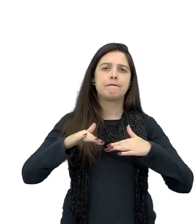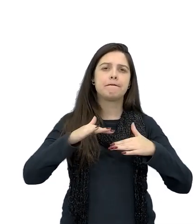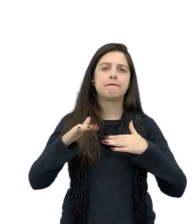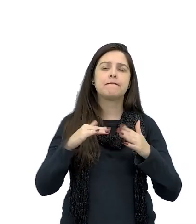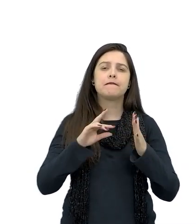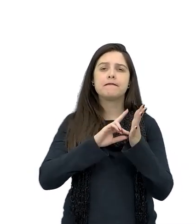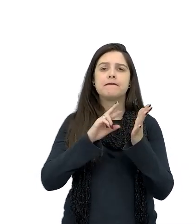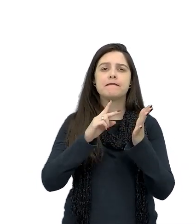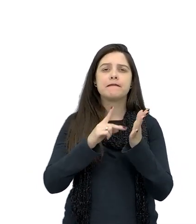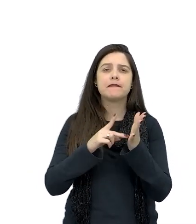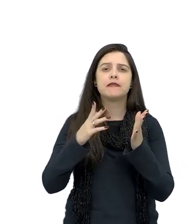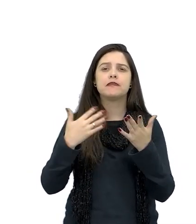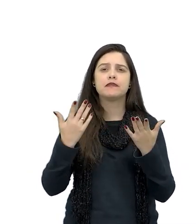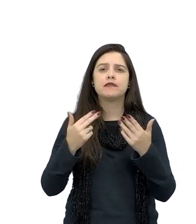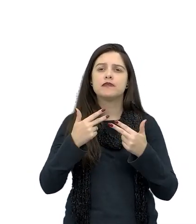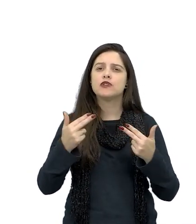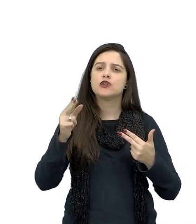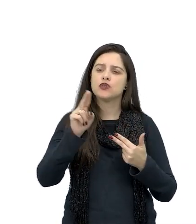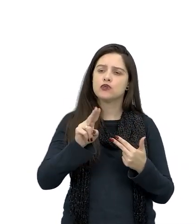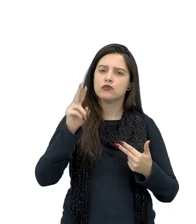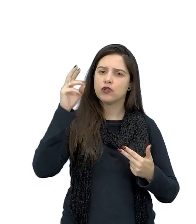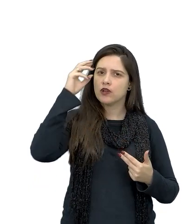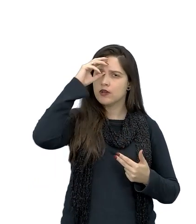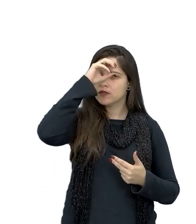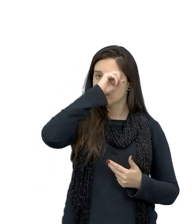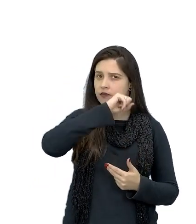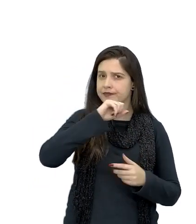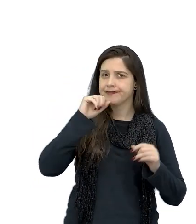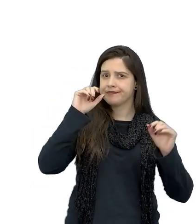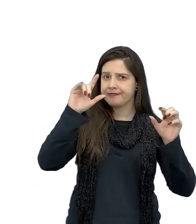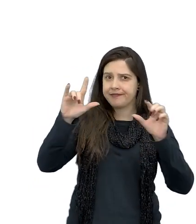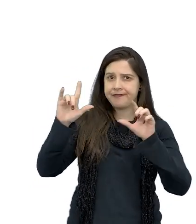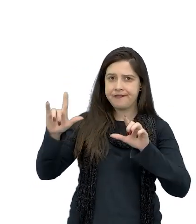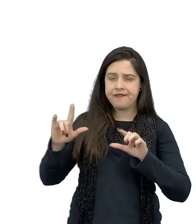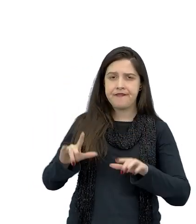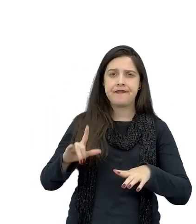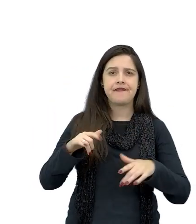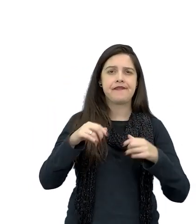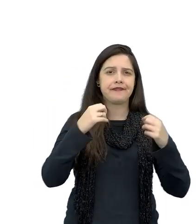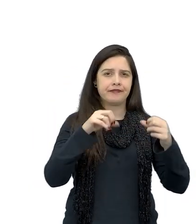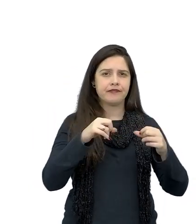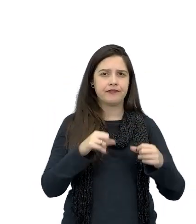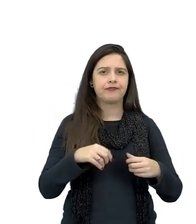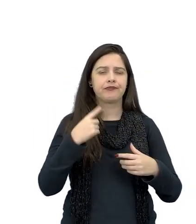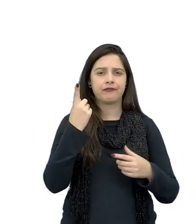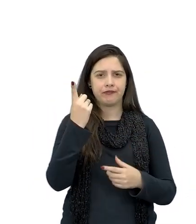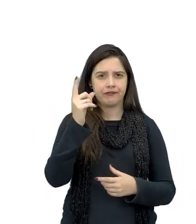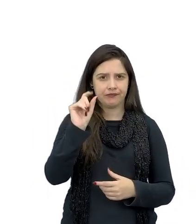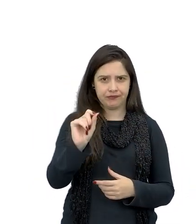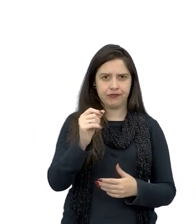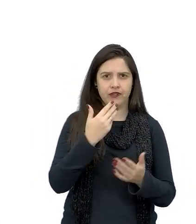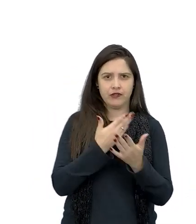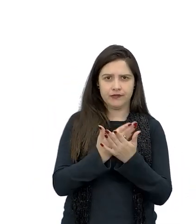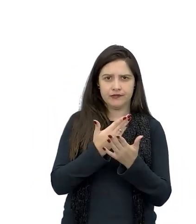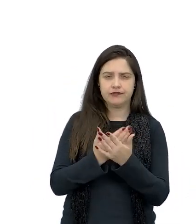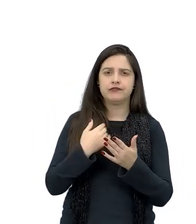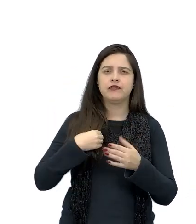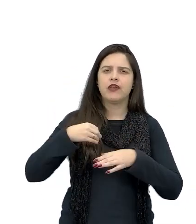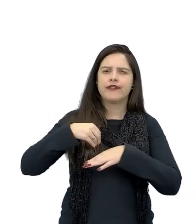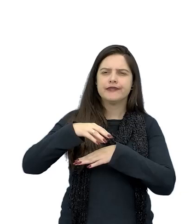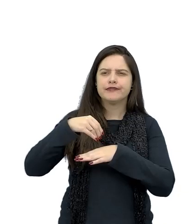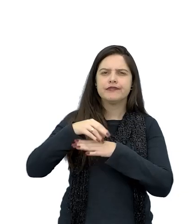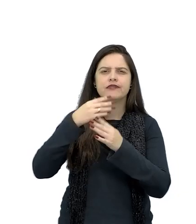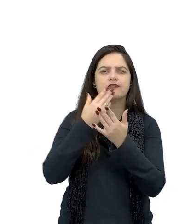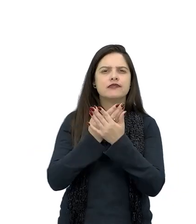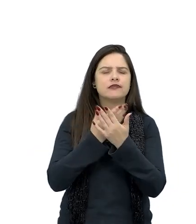é profícuo à aprendizagem. O quadro com uma autoavaliação, na aula 10, ele solicita que os